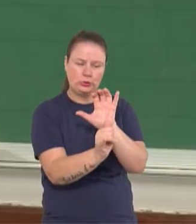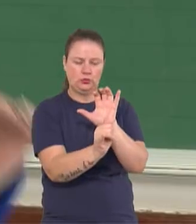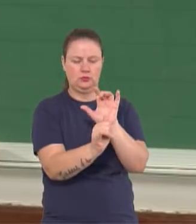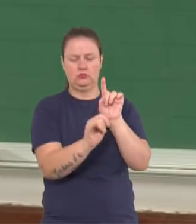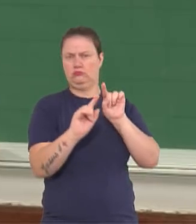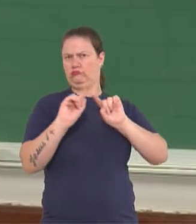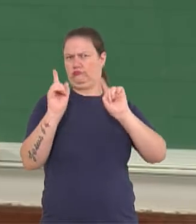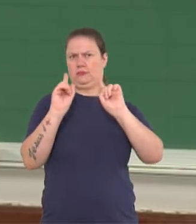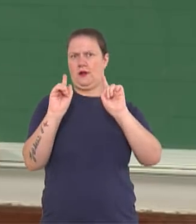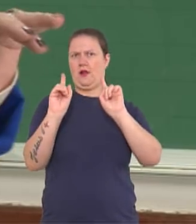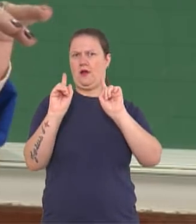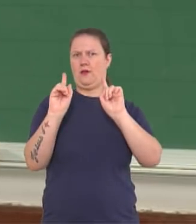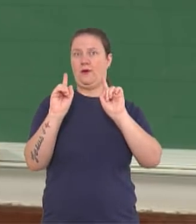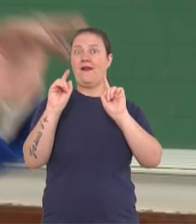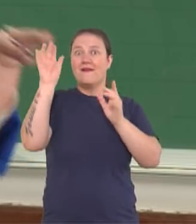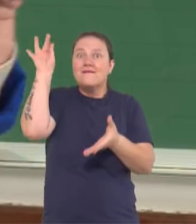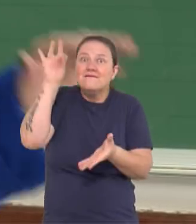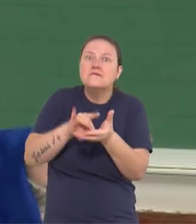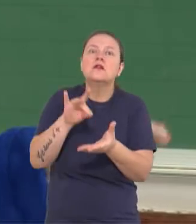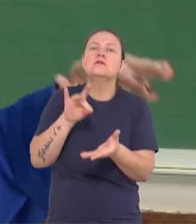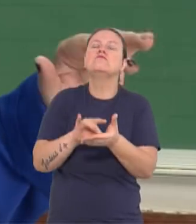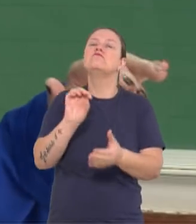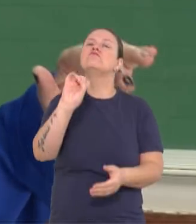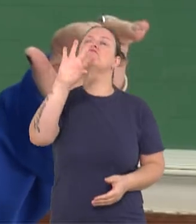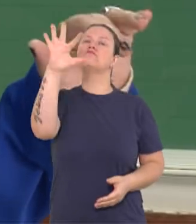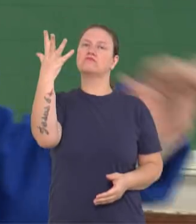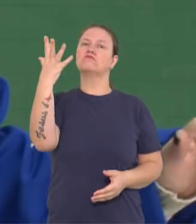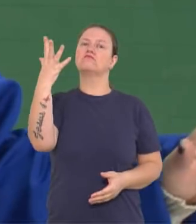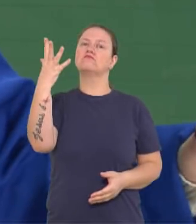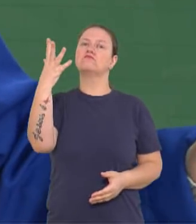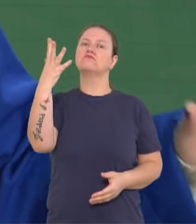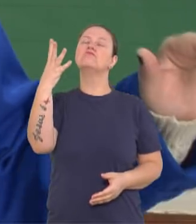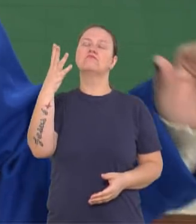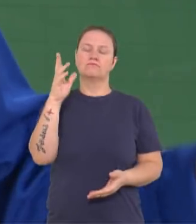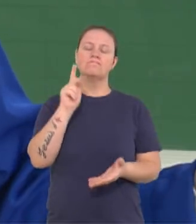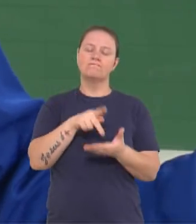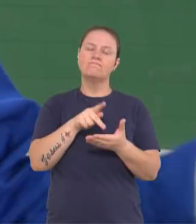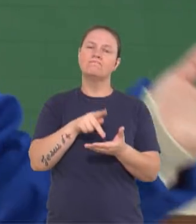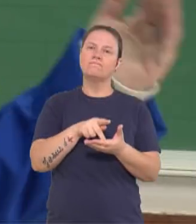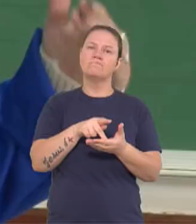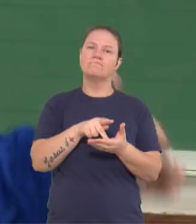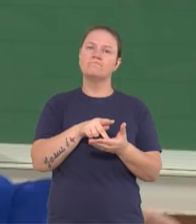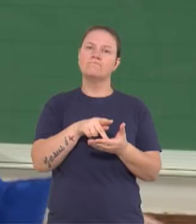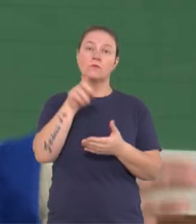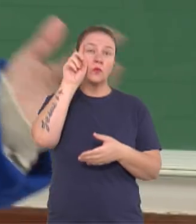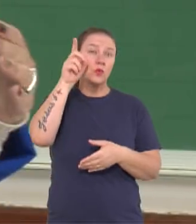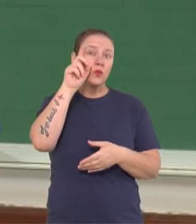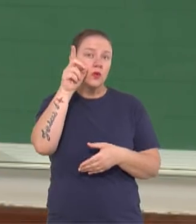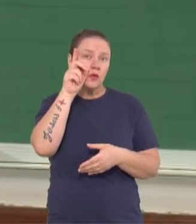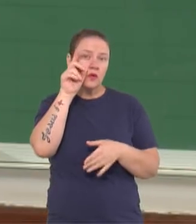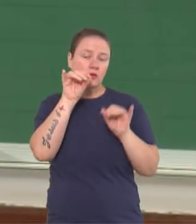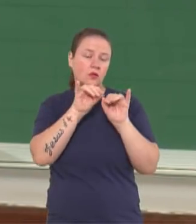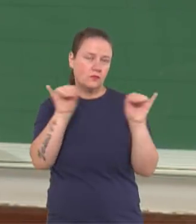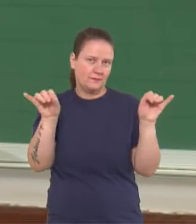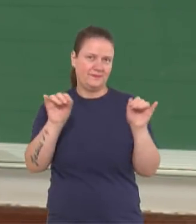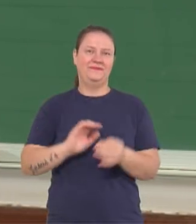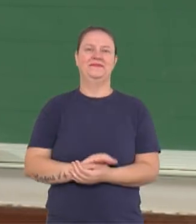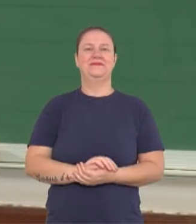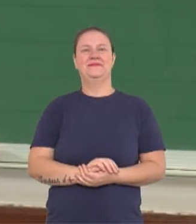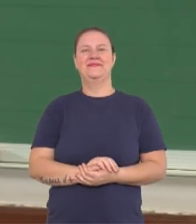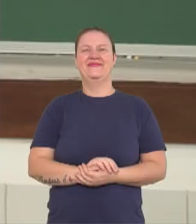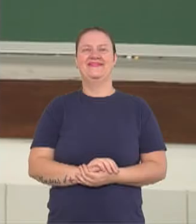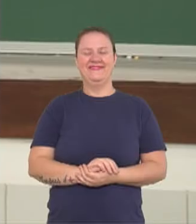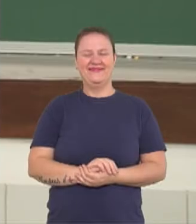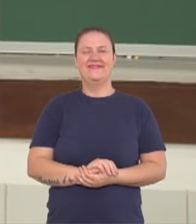Não, são elementos reais que aconteceram no cotidiano, portanto, são fatos que estão ali noticiados na notícia.